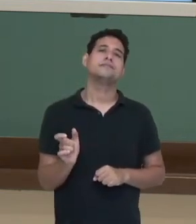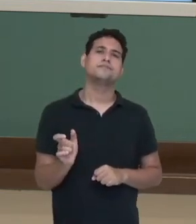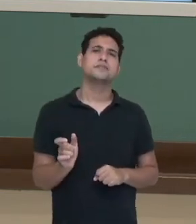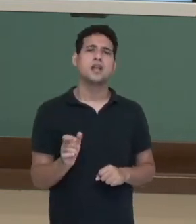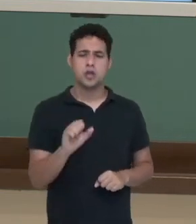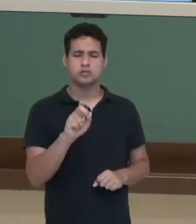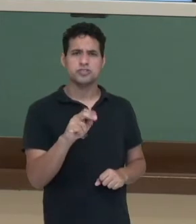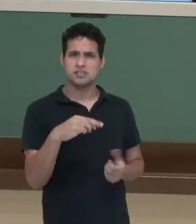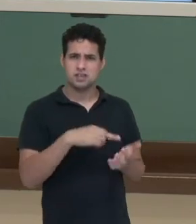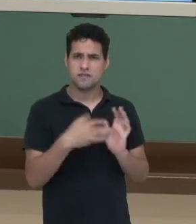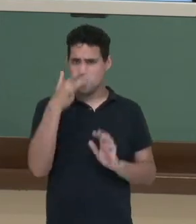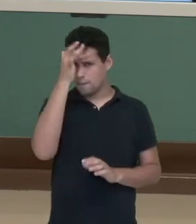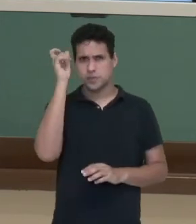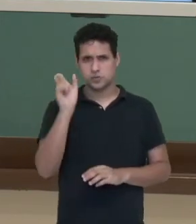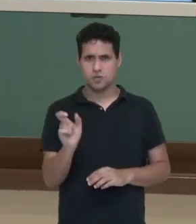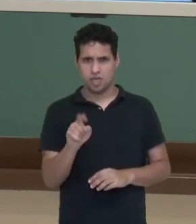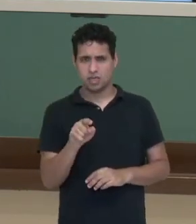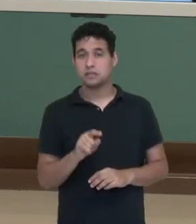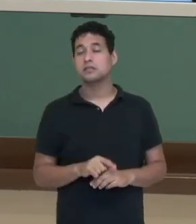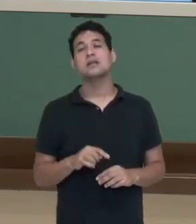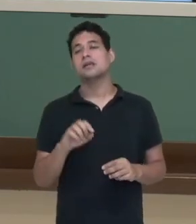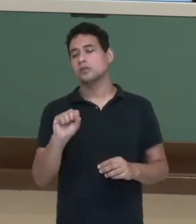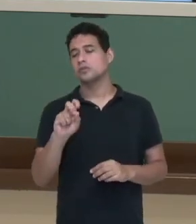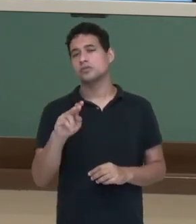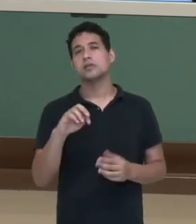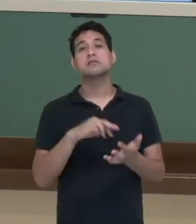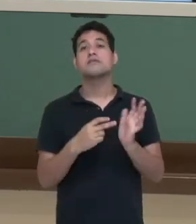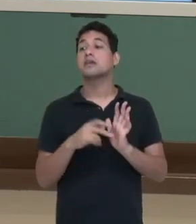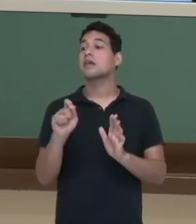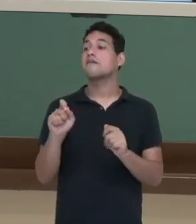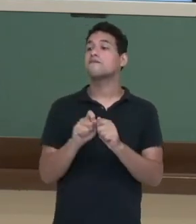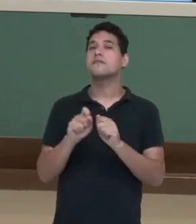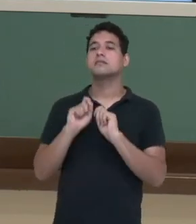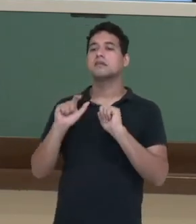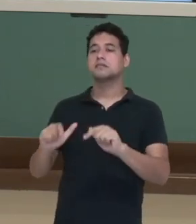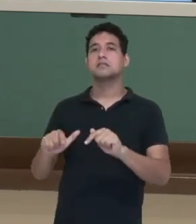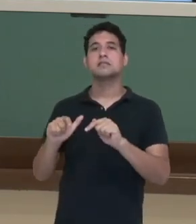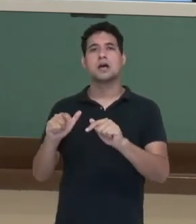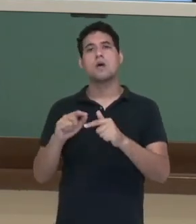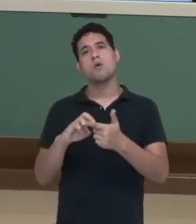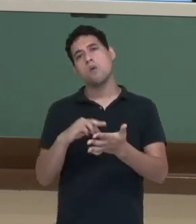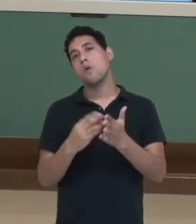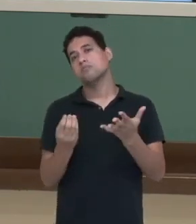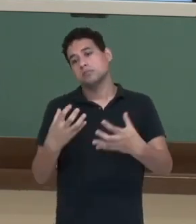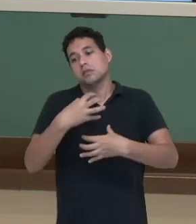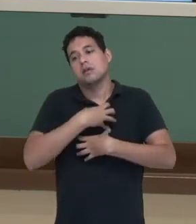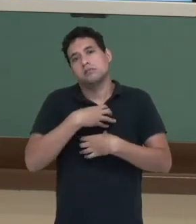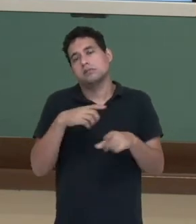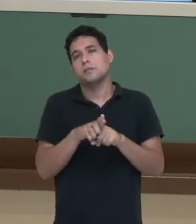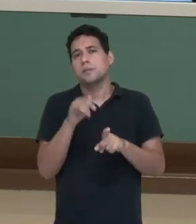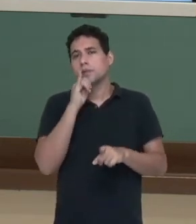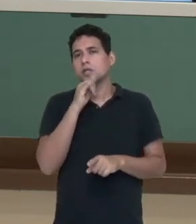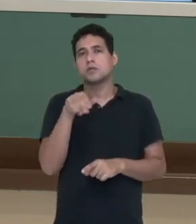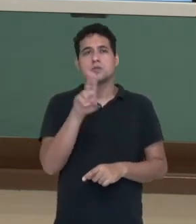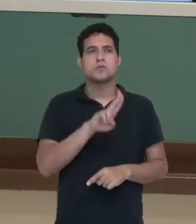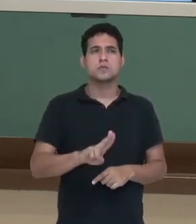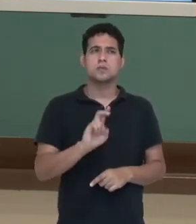dizer uma pessoa. O sujeito, quem pratica a ação ou sofre a ação. Então, quando eu coloco